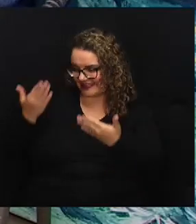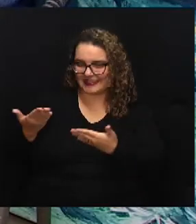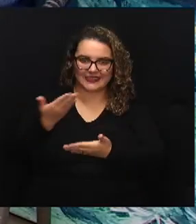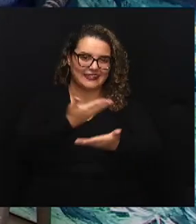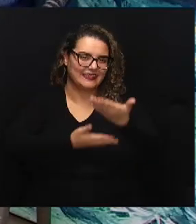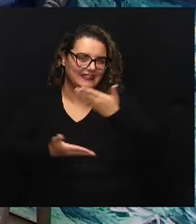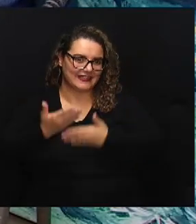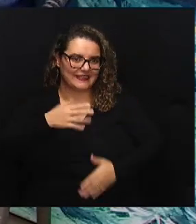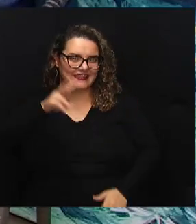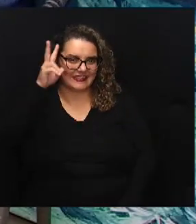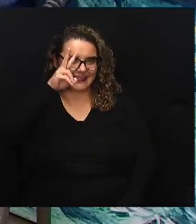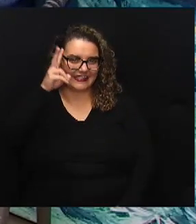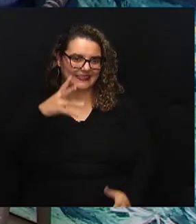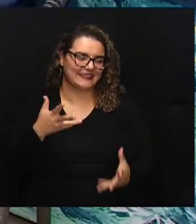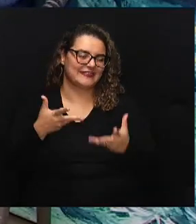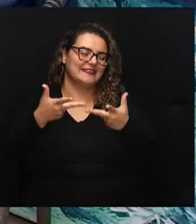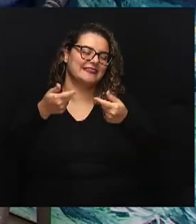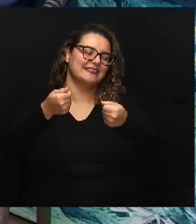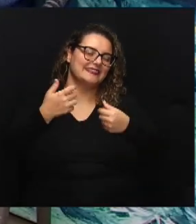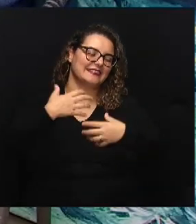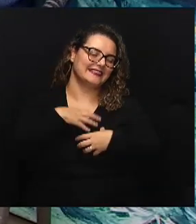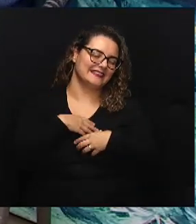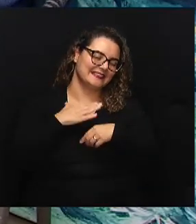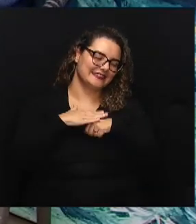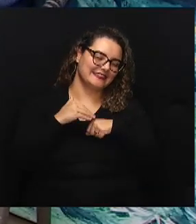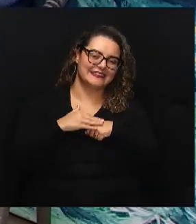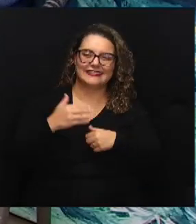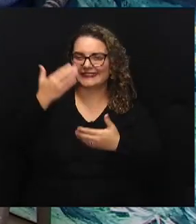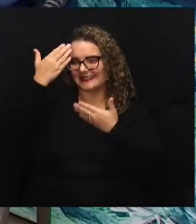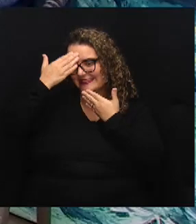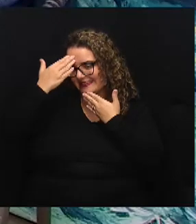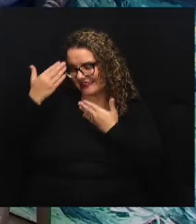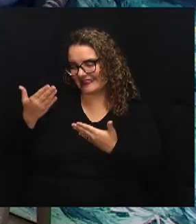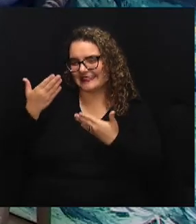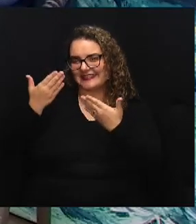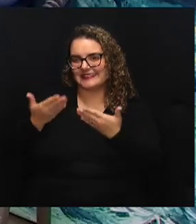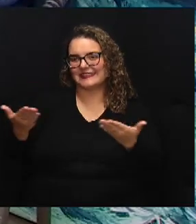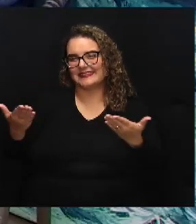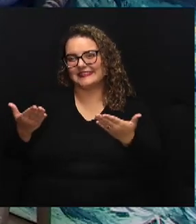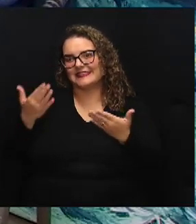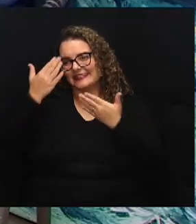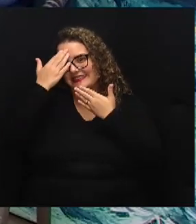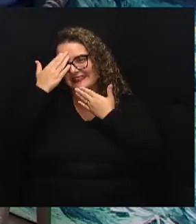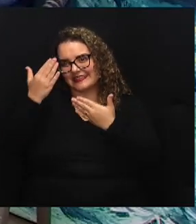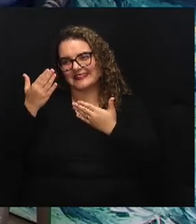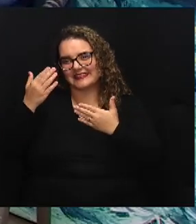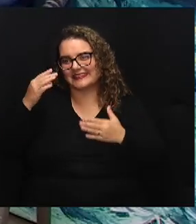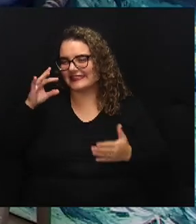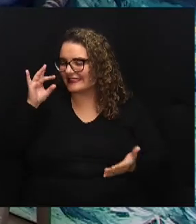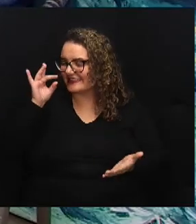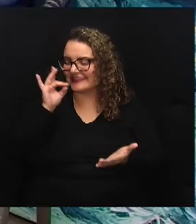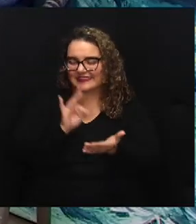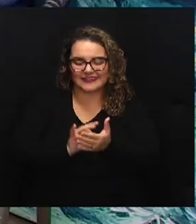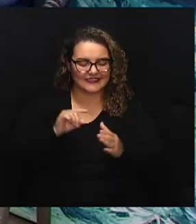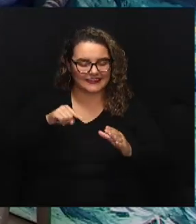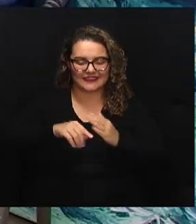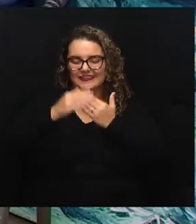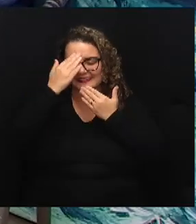com a gente a sua grandiosidade de forma tão generosa. Obrigado a vocês. Obrigado, muito